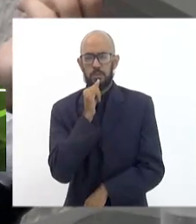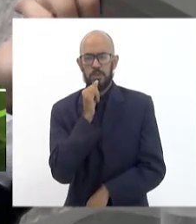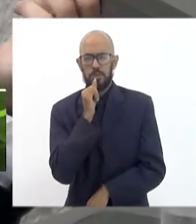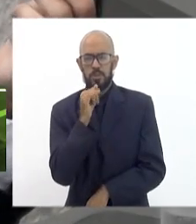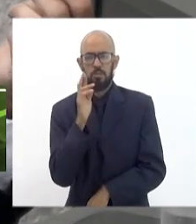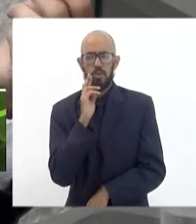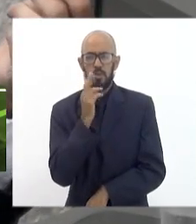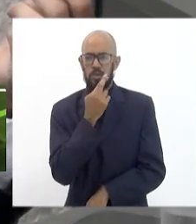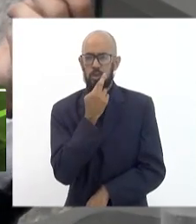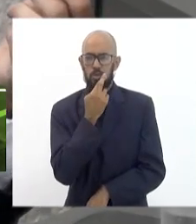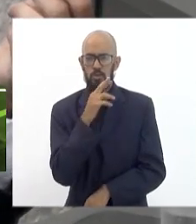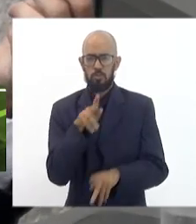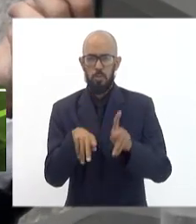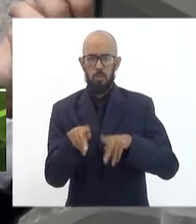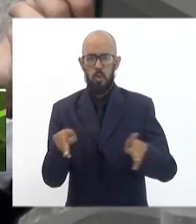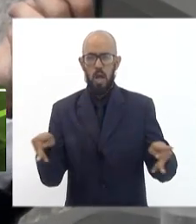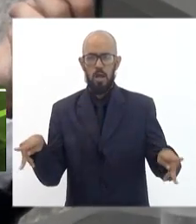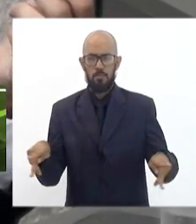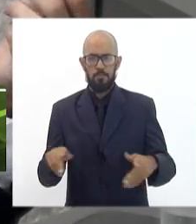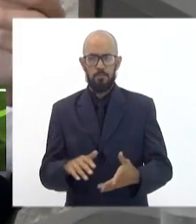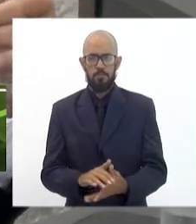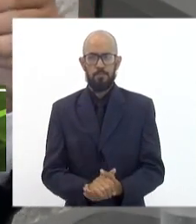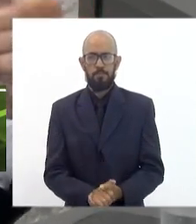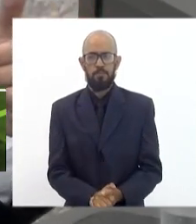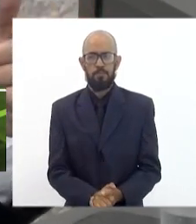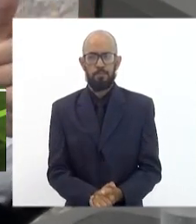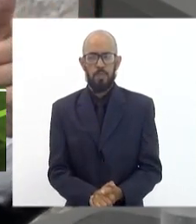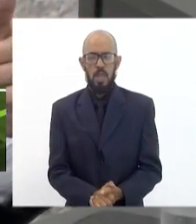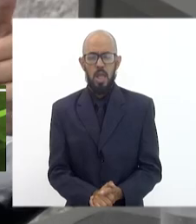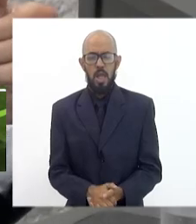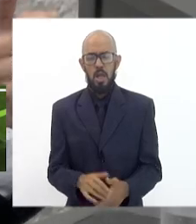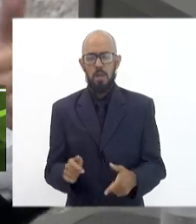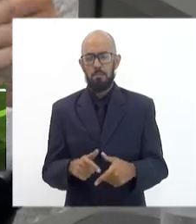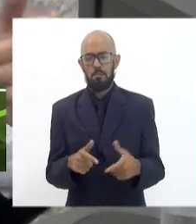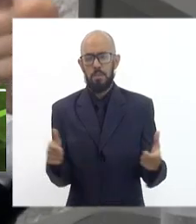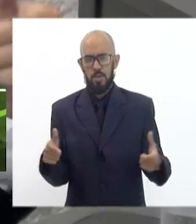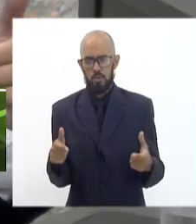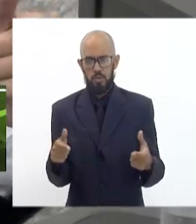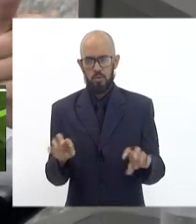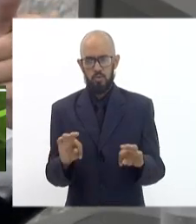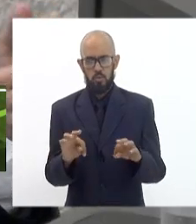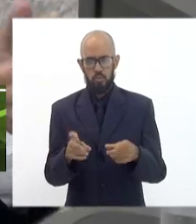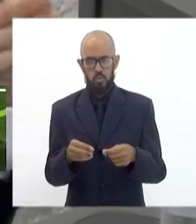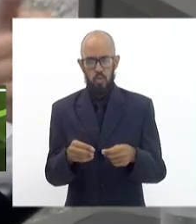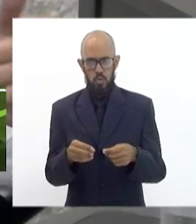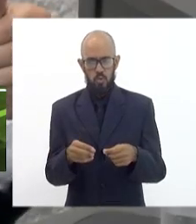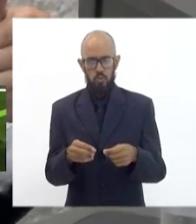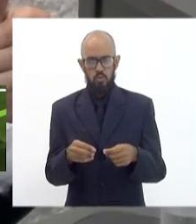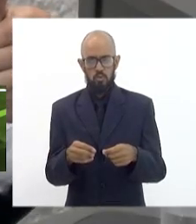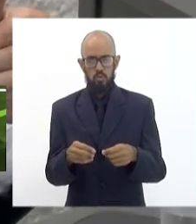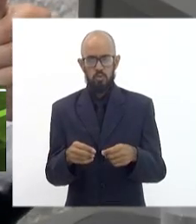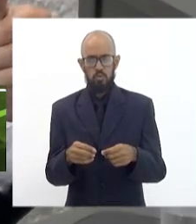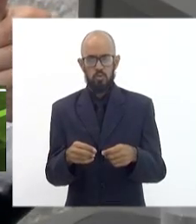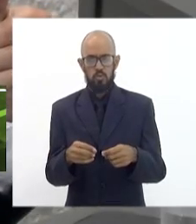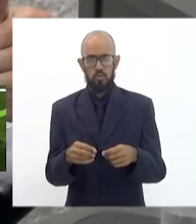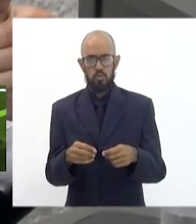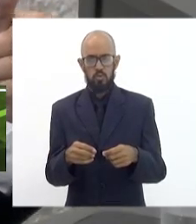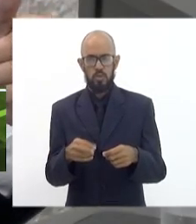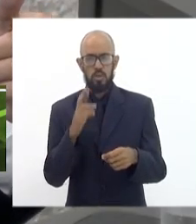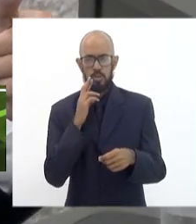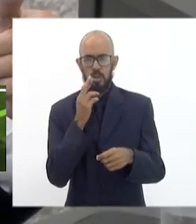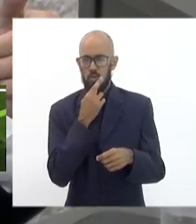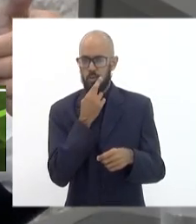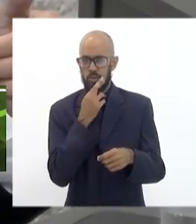restaurante do Povo é a grande maioria todas as todas aquelas maior todas as reformas do